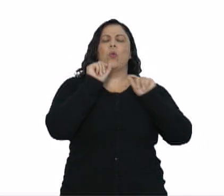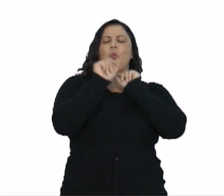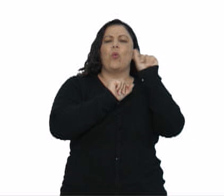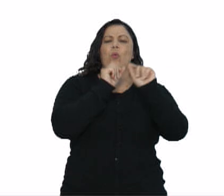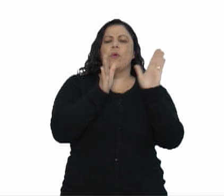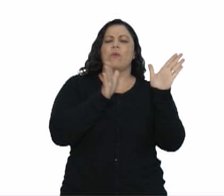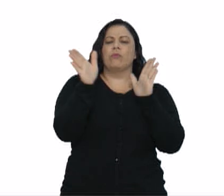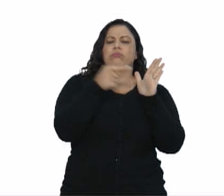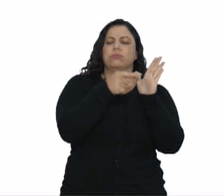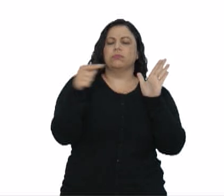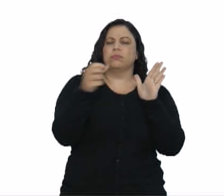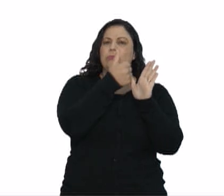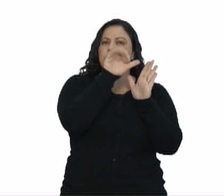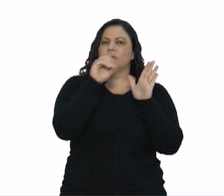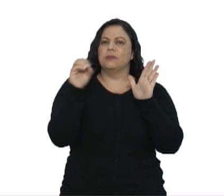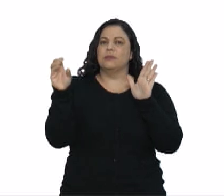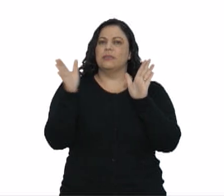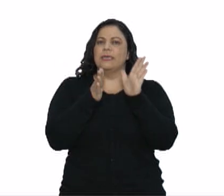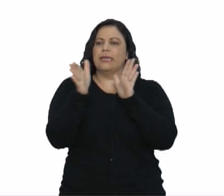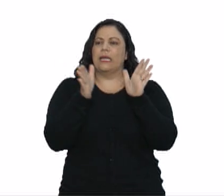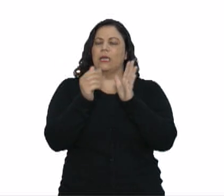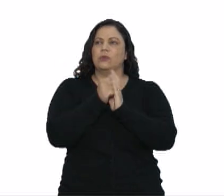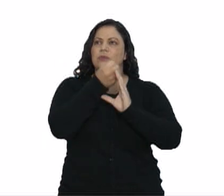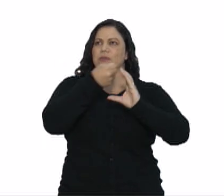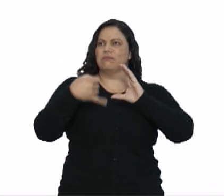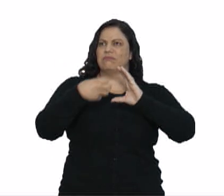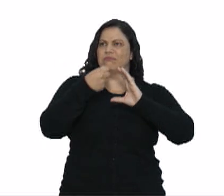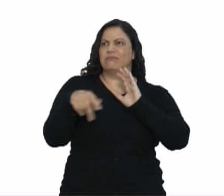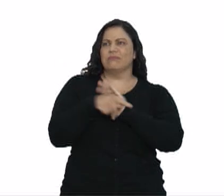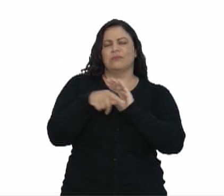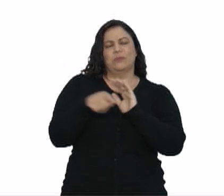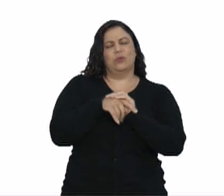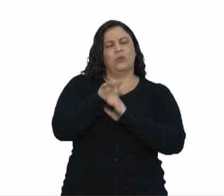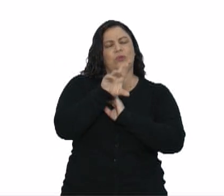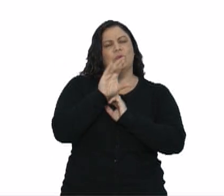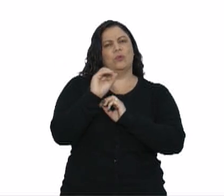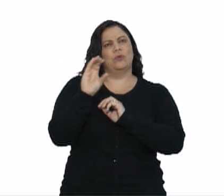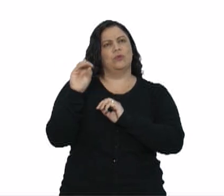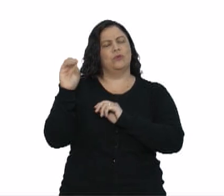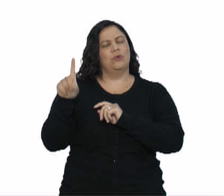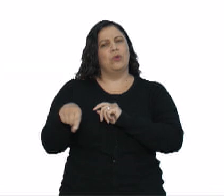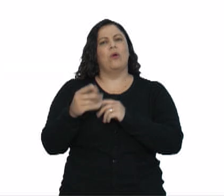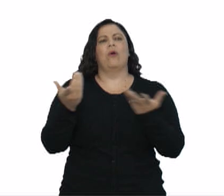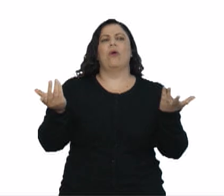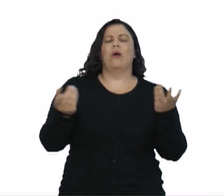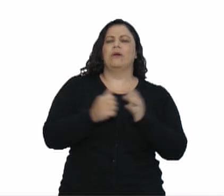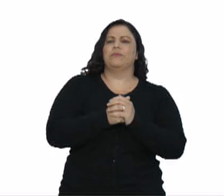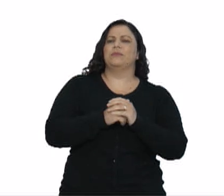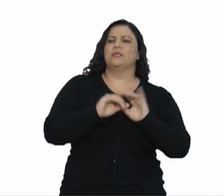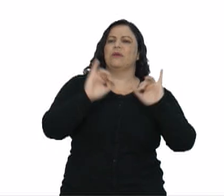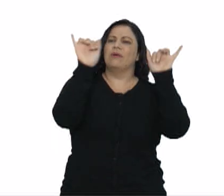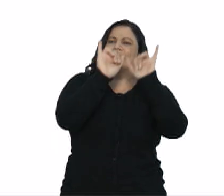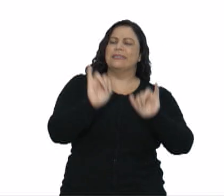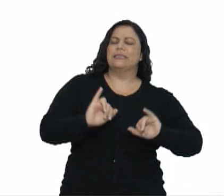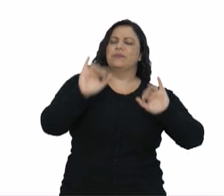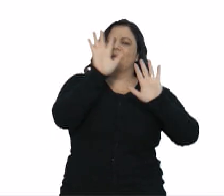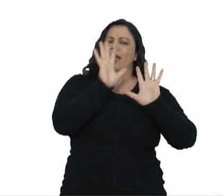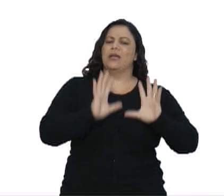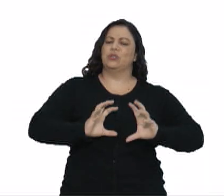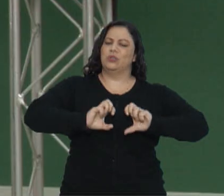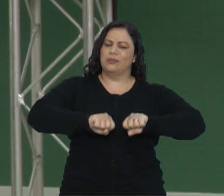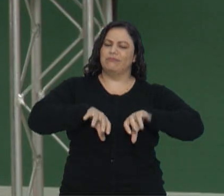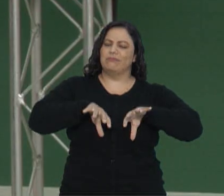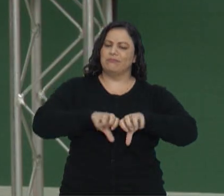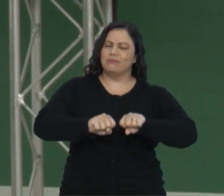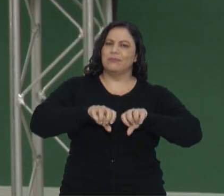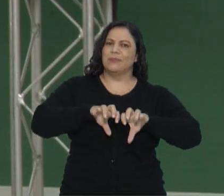com a do Rococó. Sobre a vertente mineira, é correto dizer que as imagens eram de barro cozido, regiões pobres,